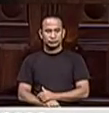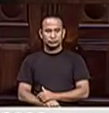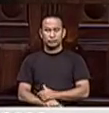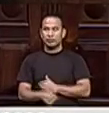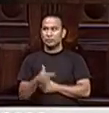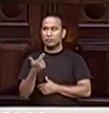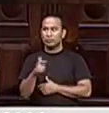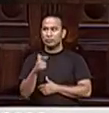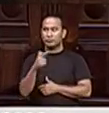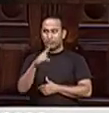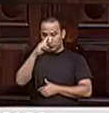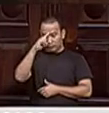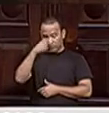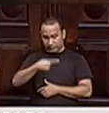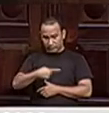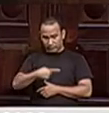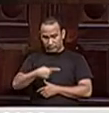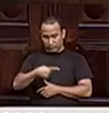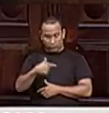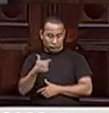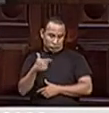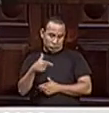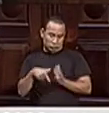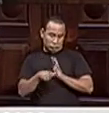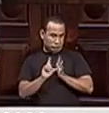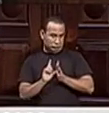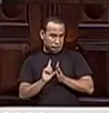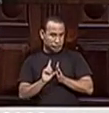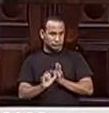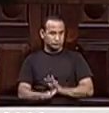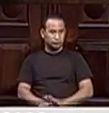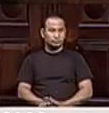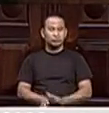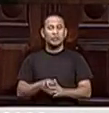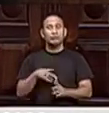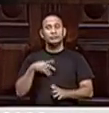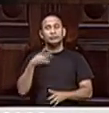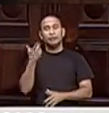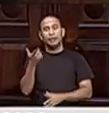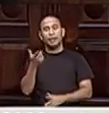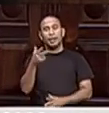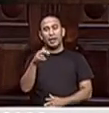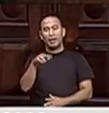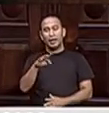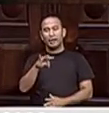não tem a obrigação, ou não tinha, de ratificar.